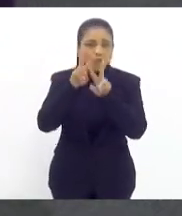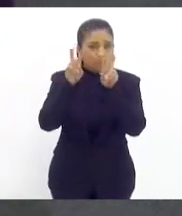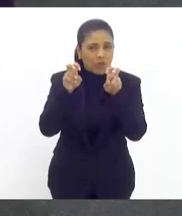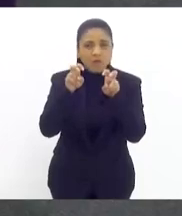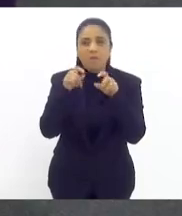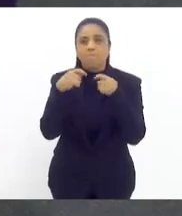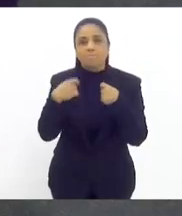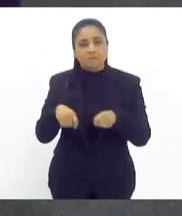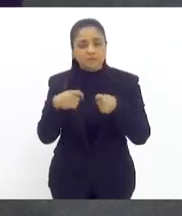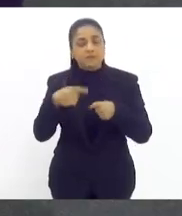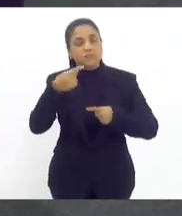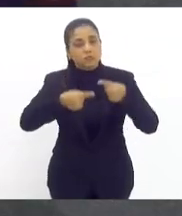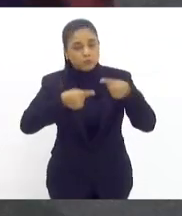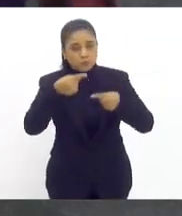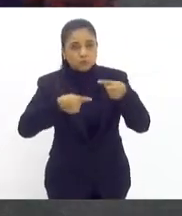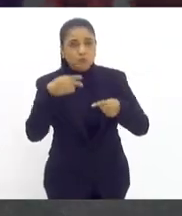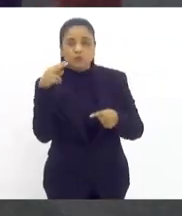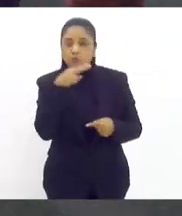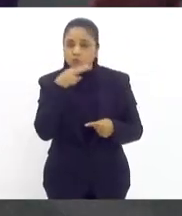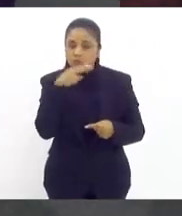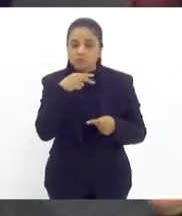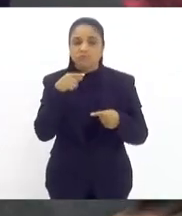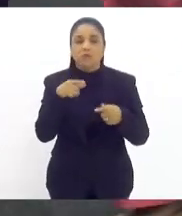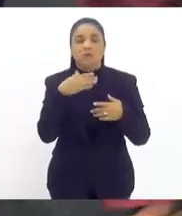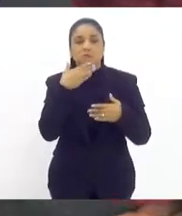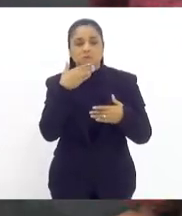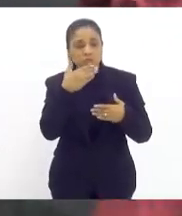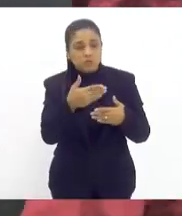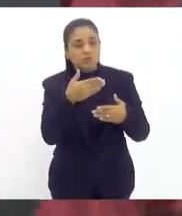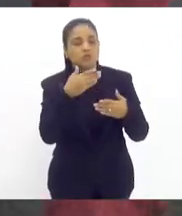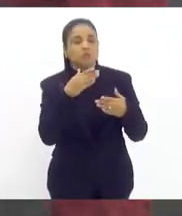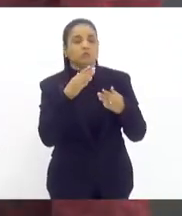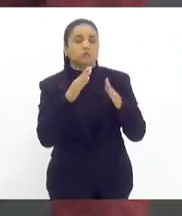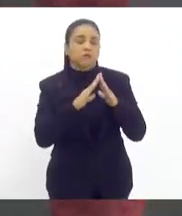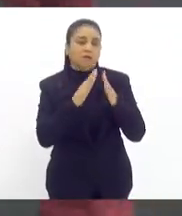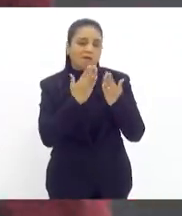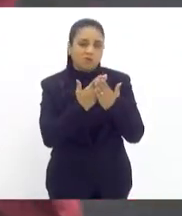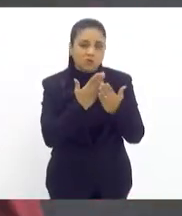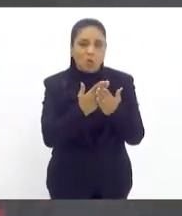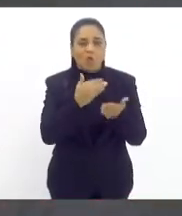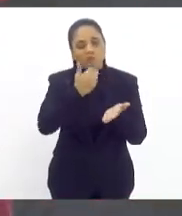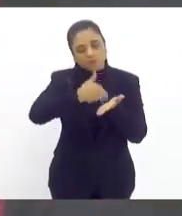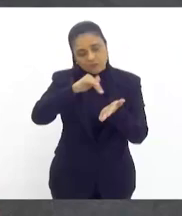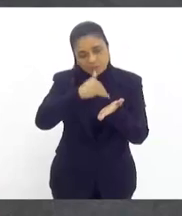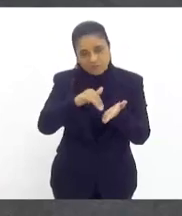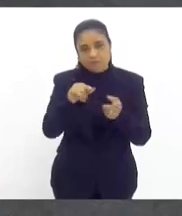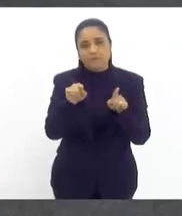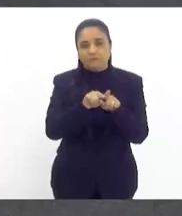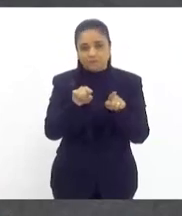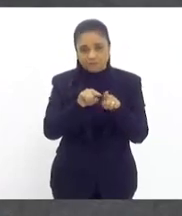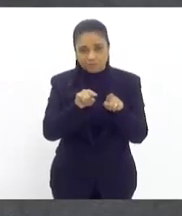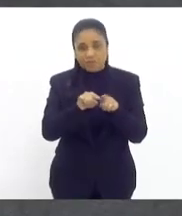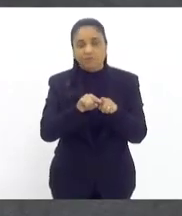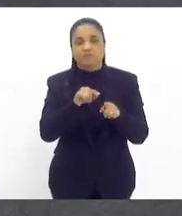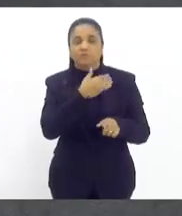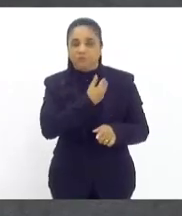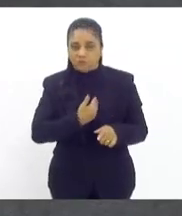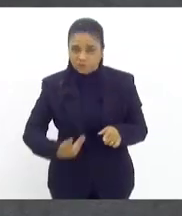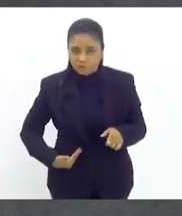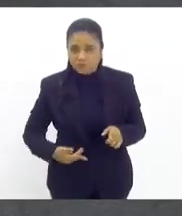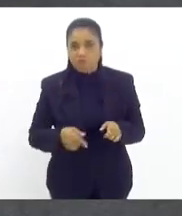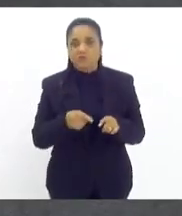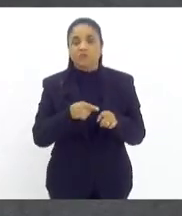nós oficiamos a escola pedimos a atenção especial do secretário para que nós pudéssemos então dar toda a atenção aos